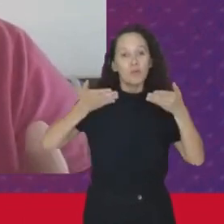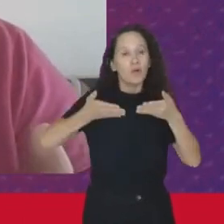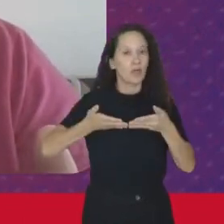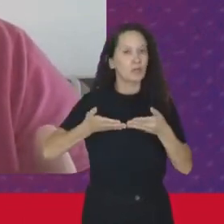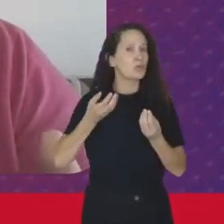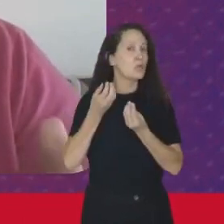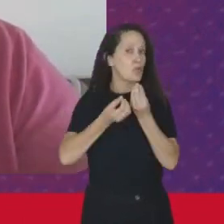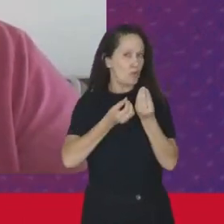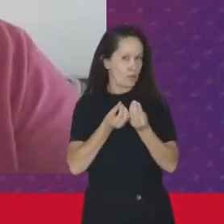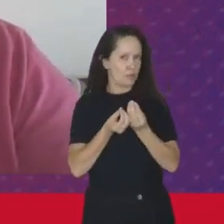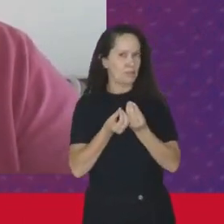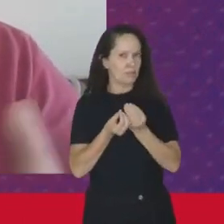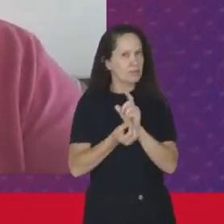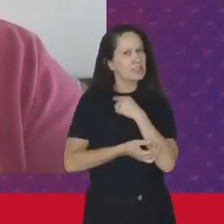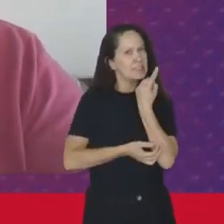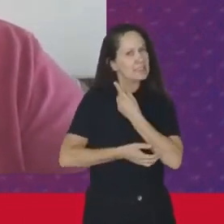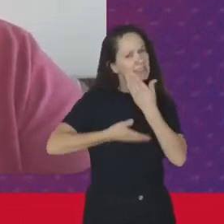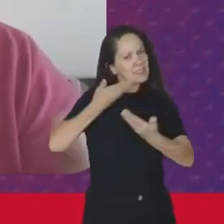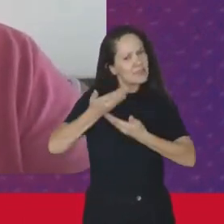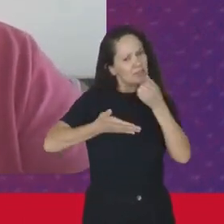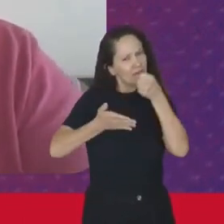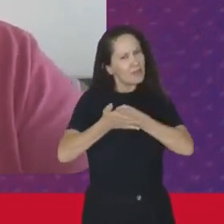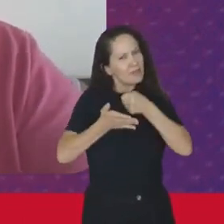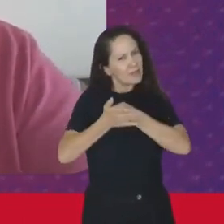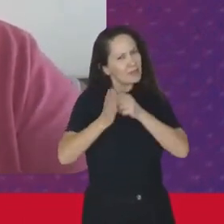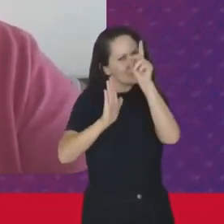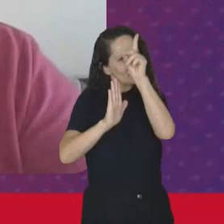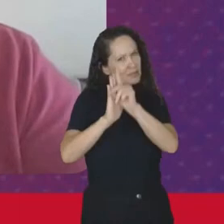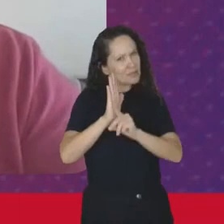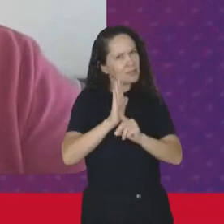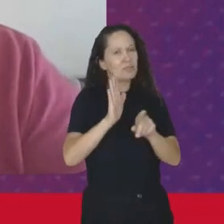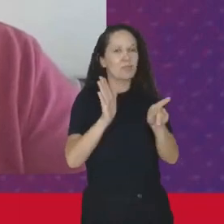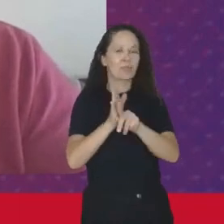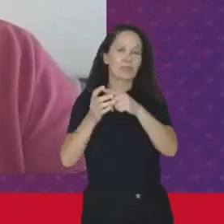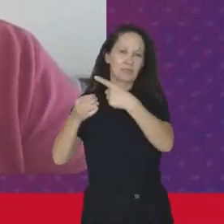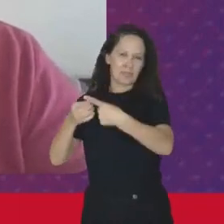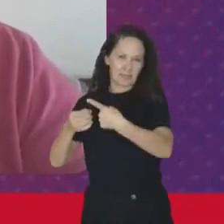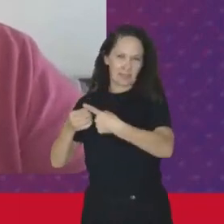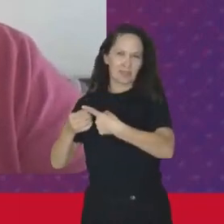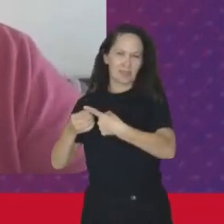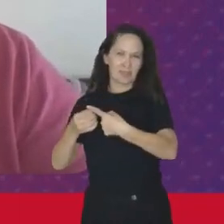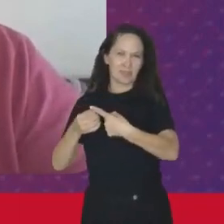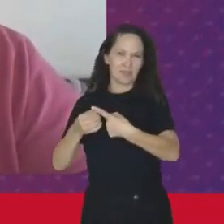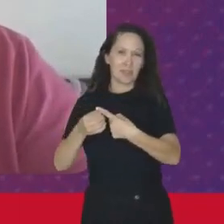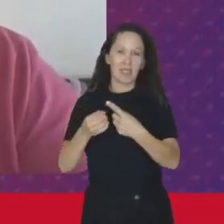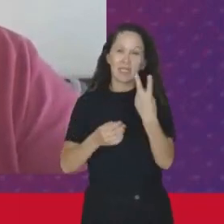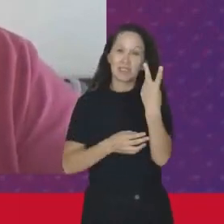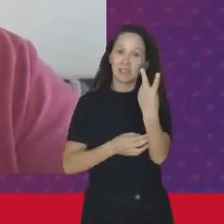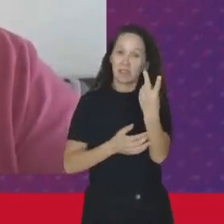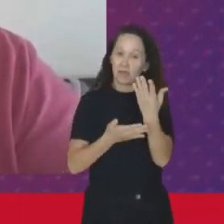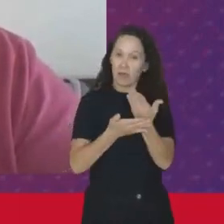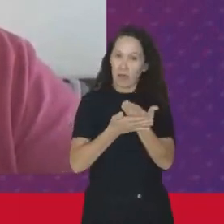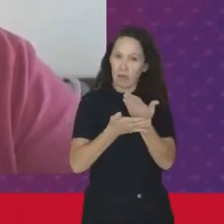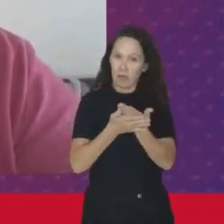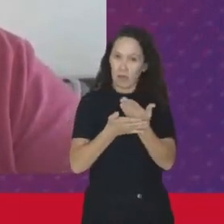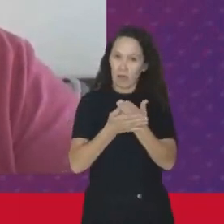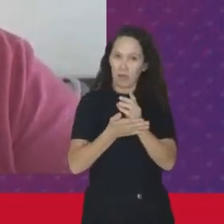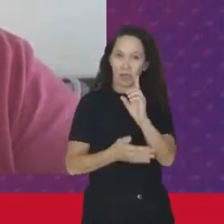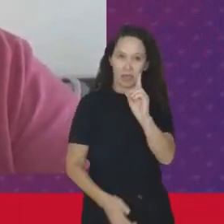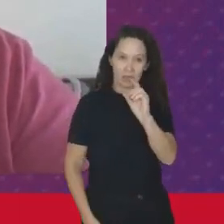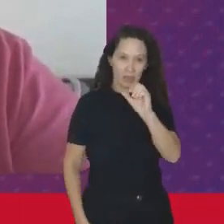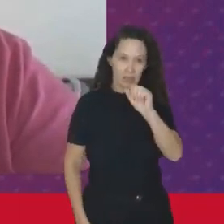focado quando a gente trata da luta pelo direito às cidades, né? A segunda aula vai ser da